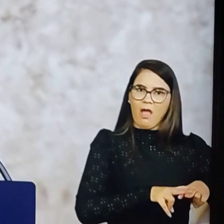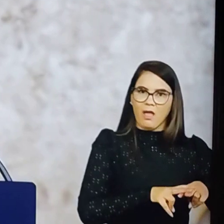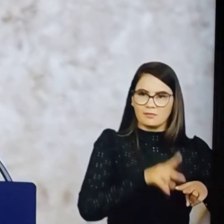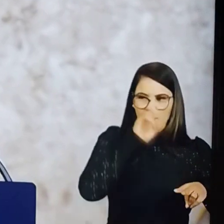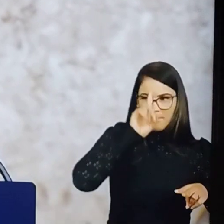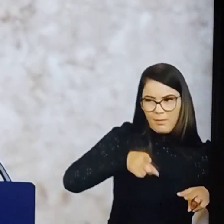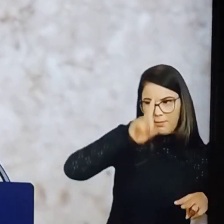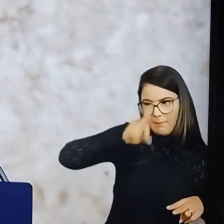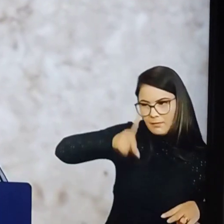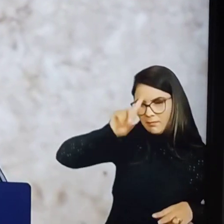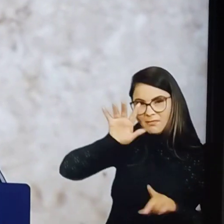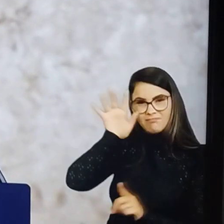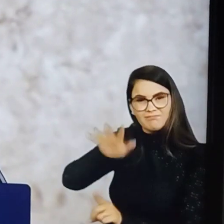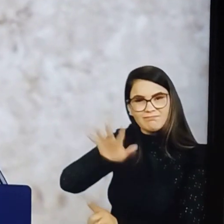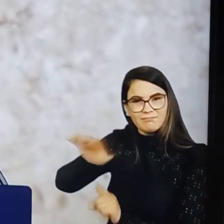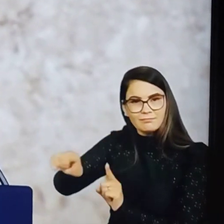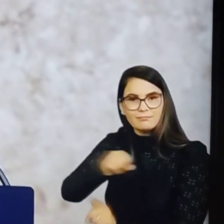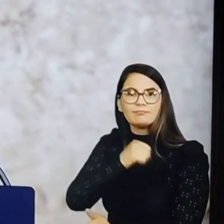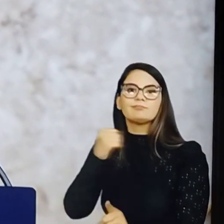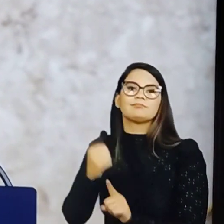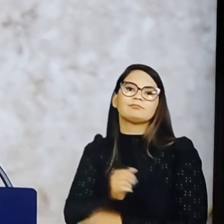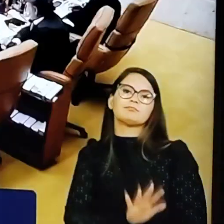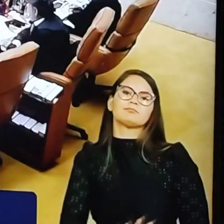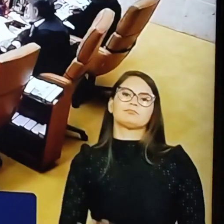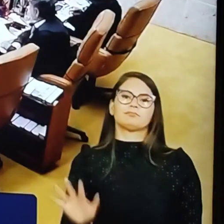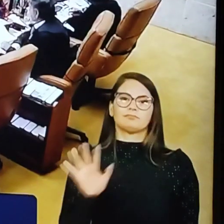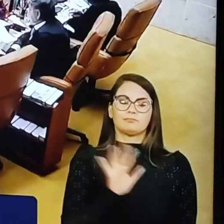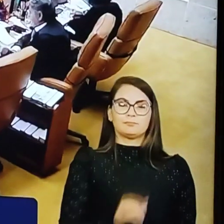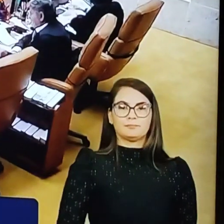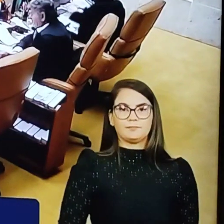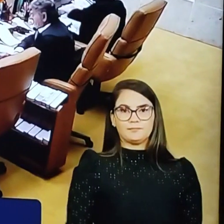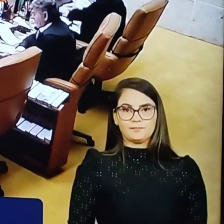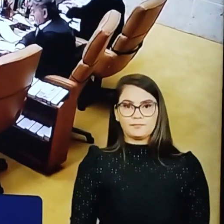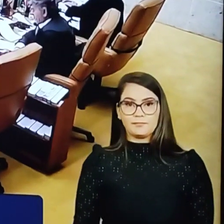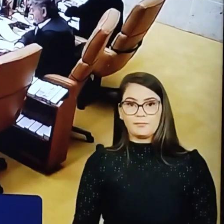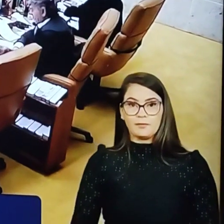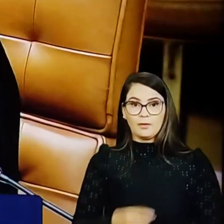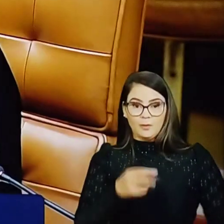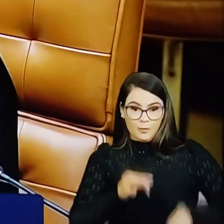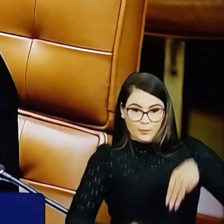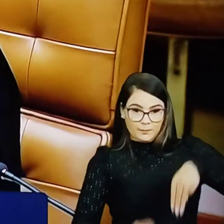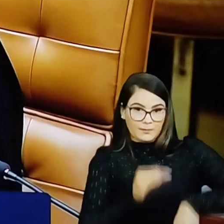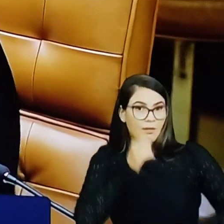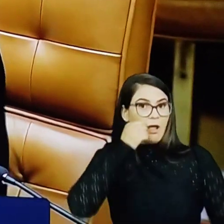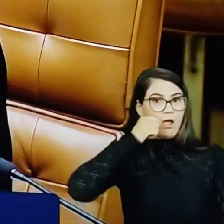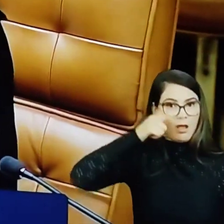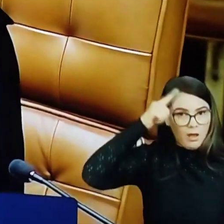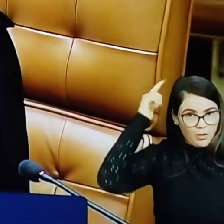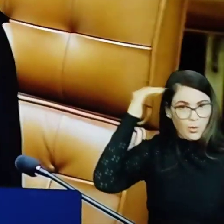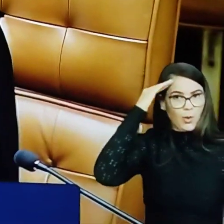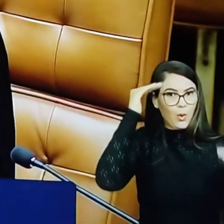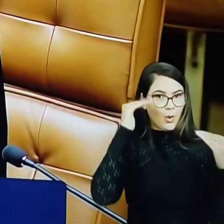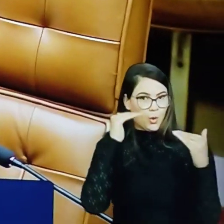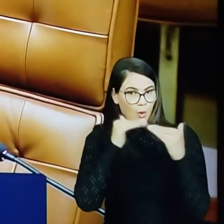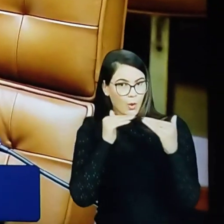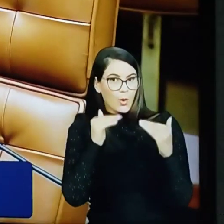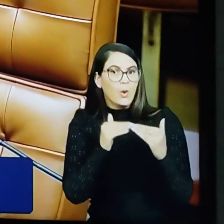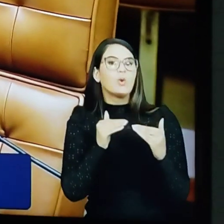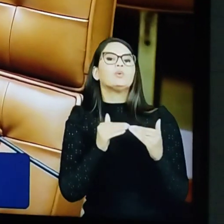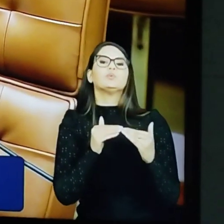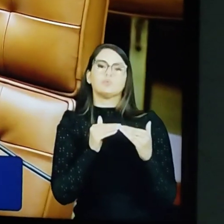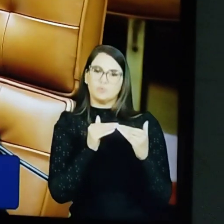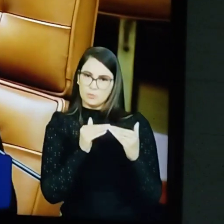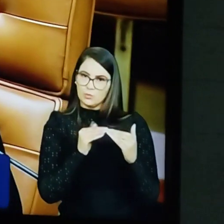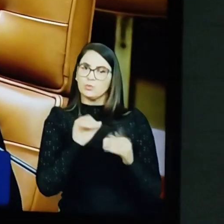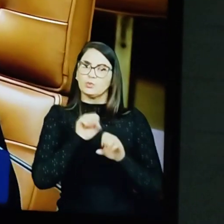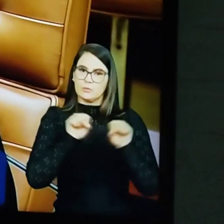e afetam a população de modo geral. O ministro Alexandre de Moraes seguiu a mesma linha de defesa da intervenção do